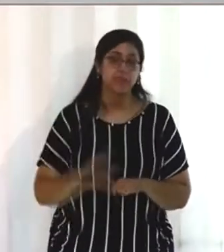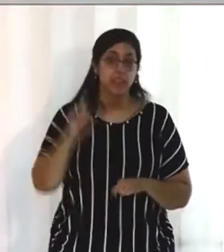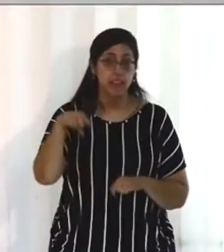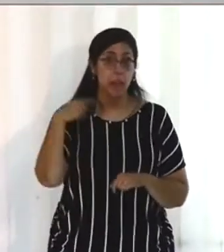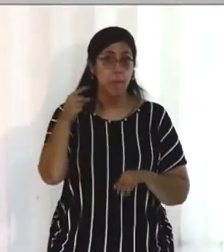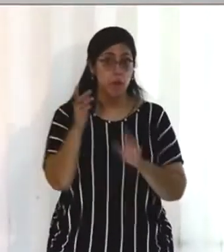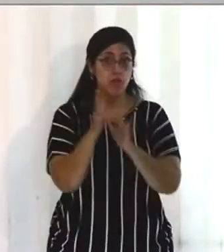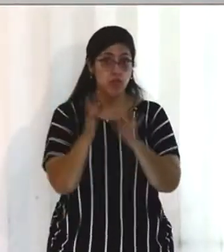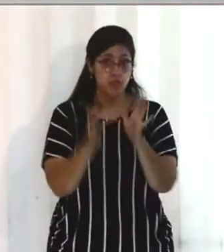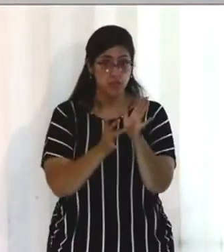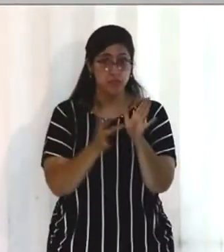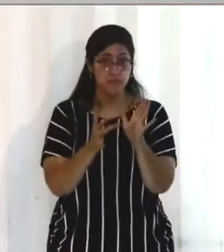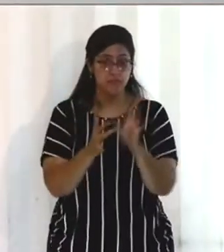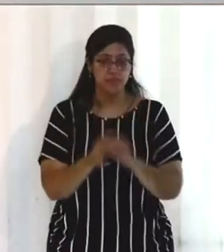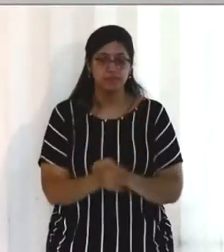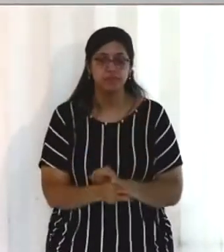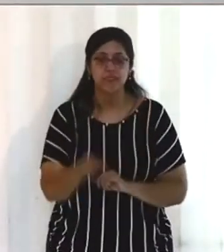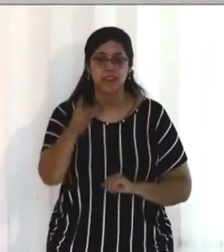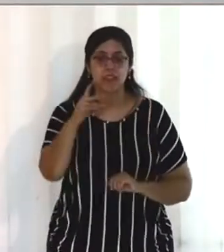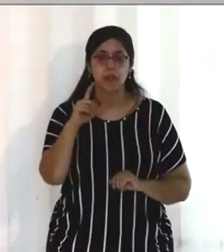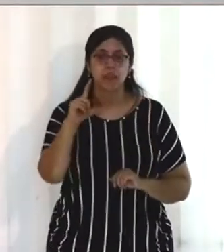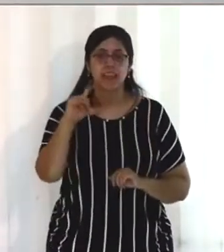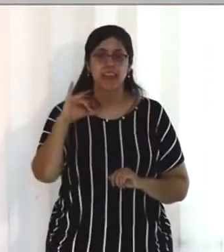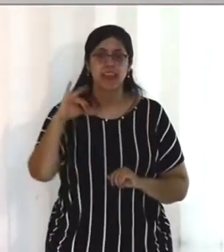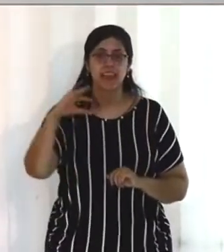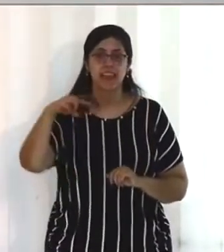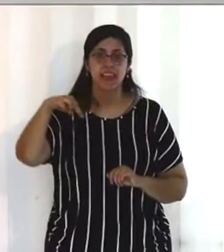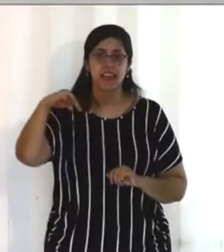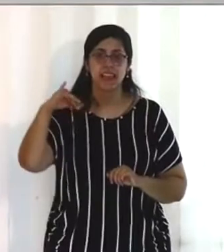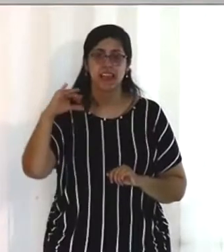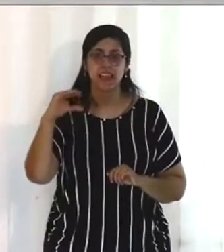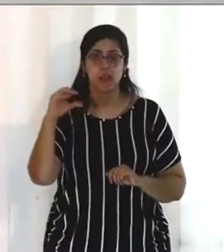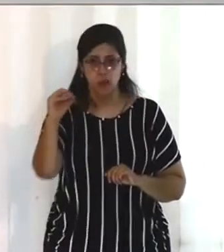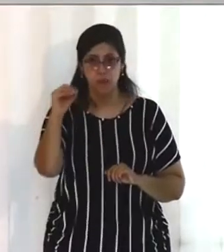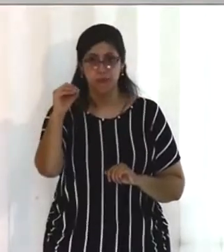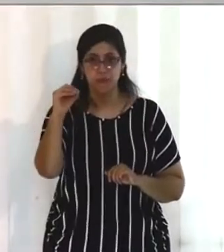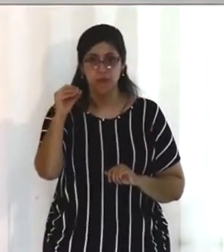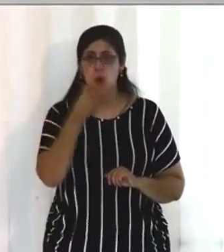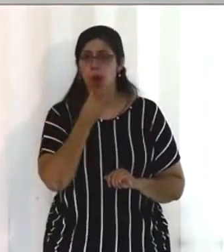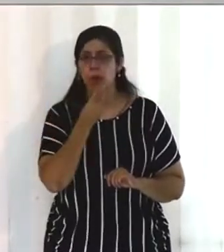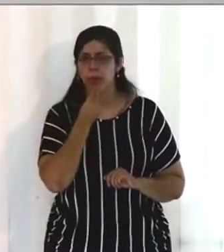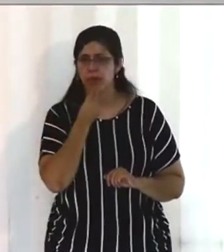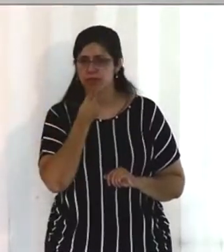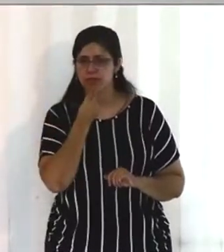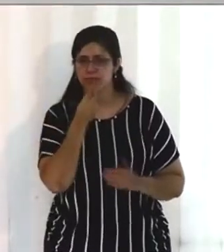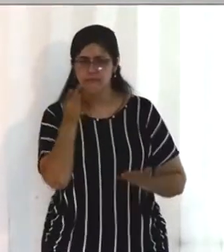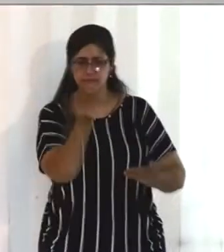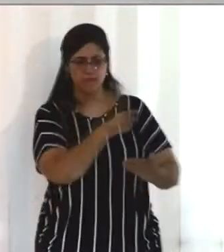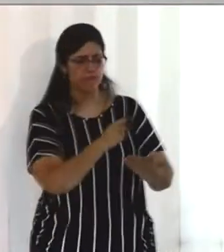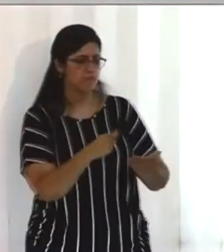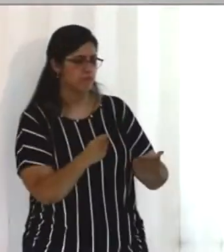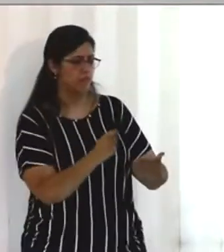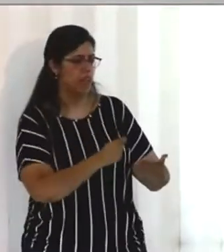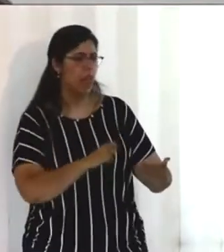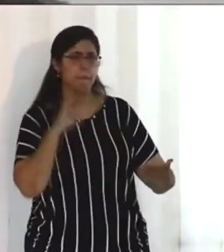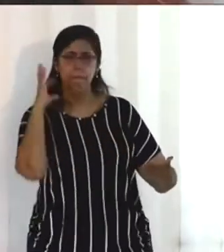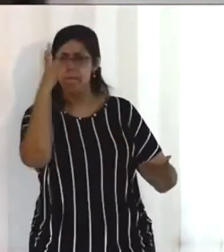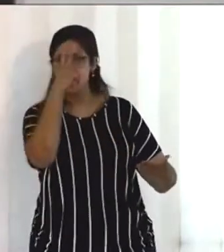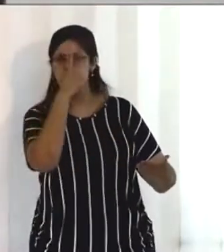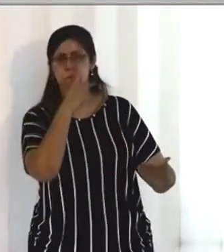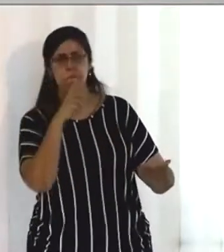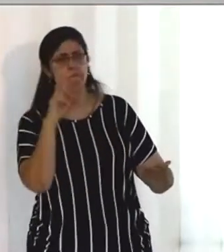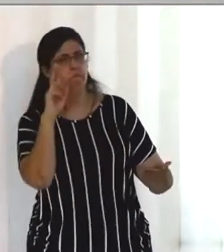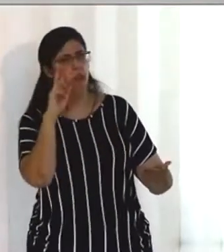Plínio, o jovem, relata. Ele diz, era uma linda manhã, e então todos